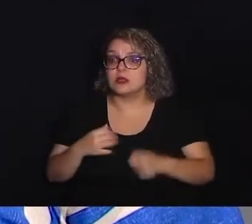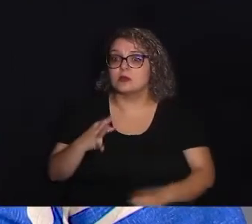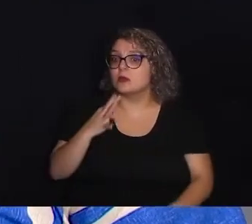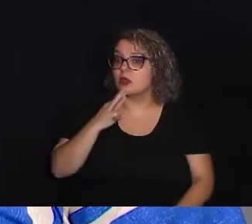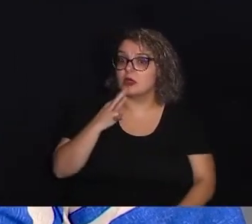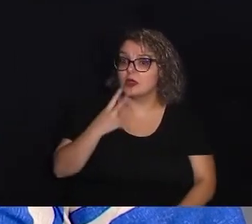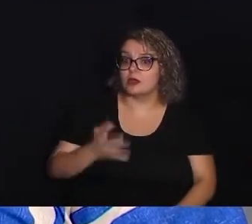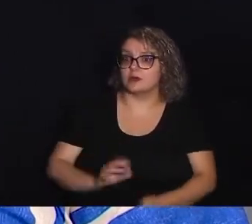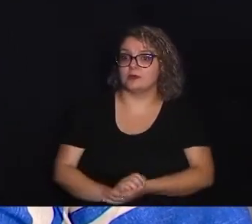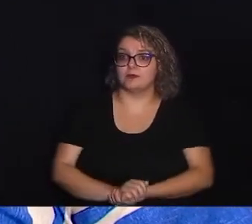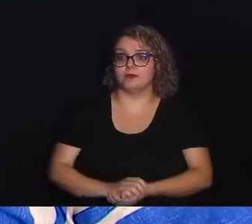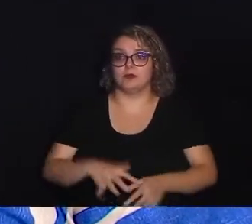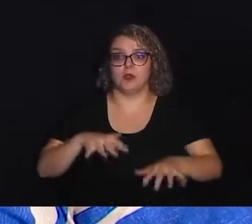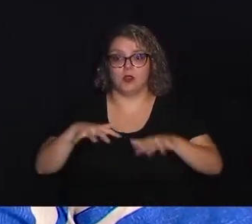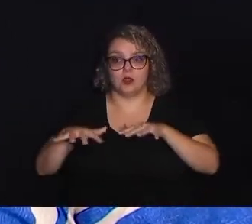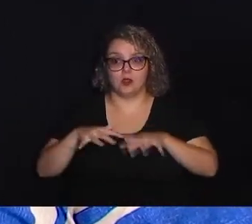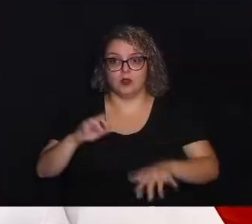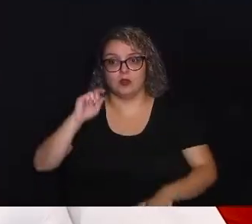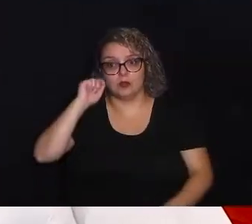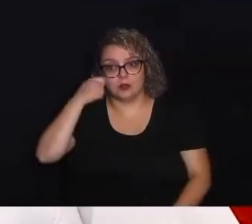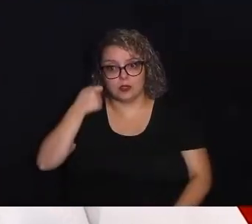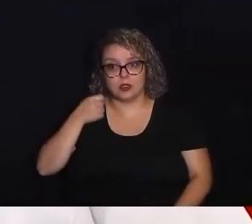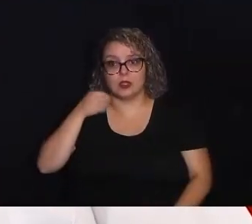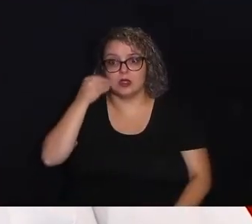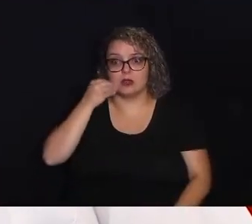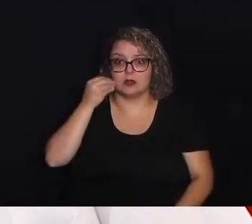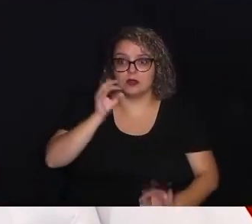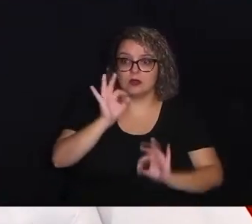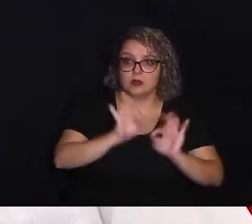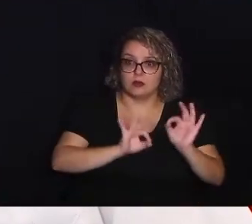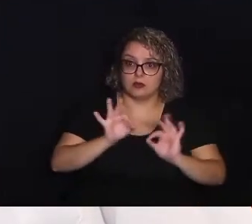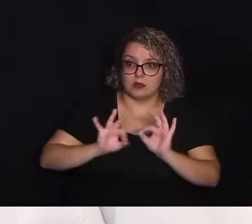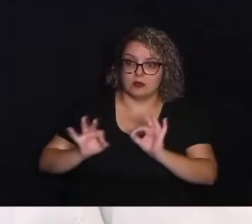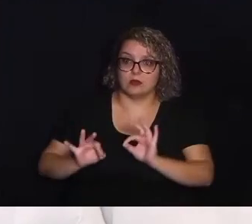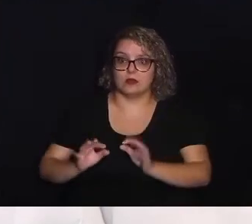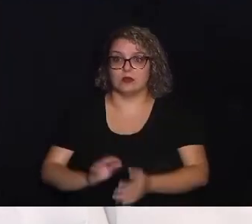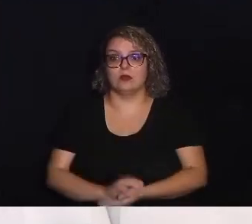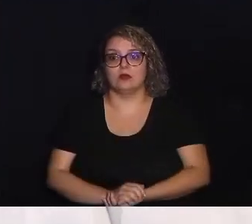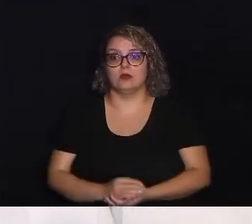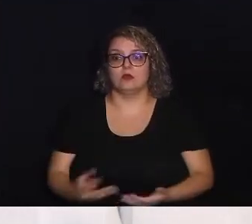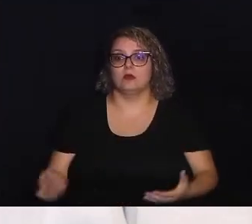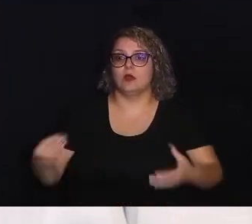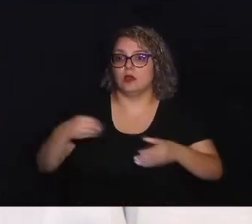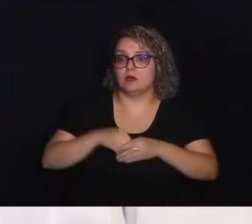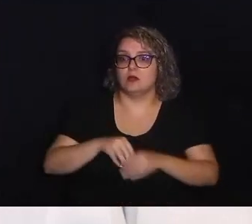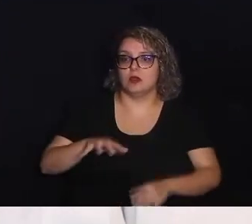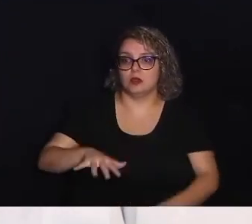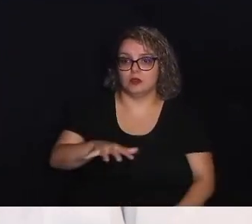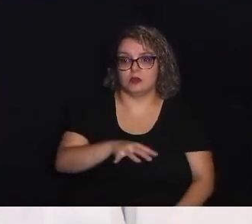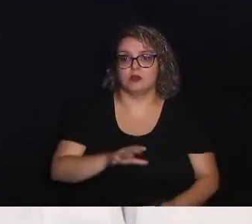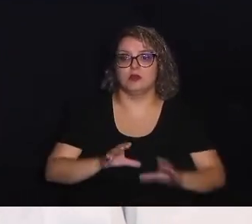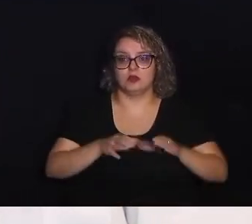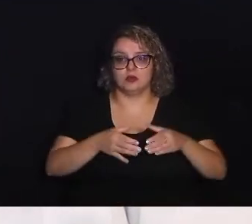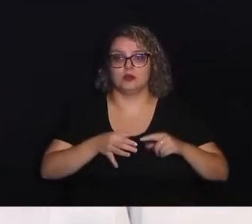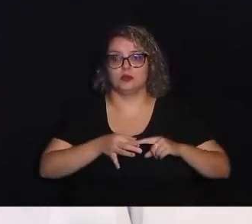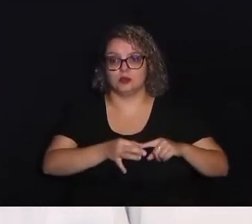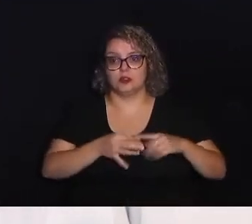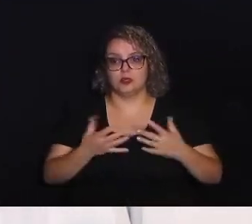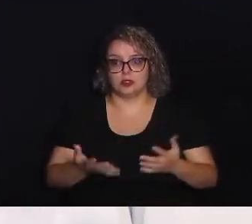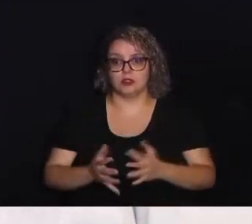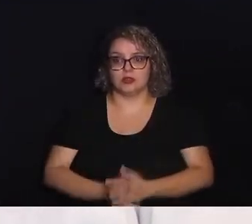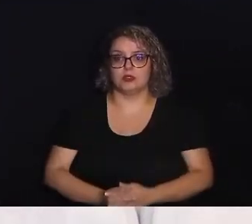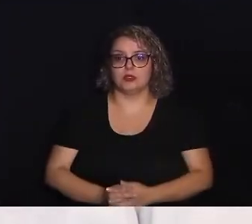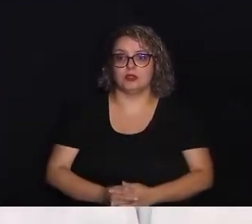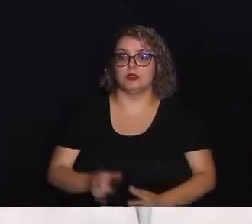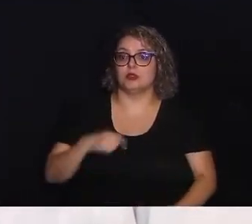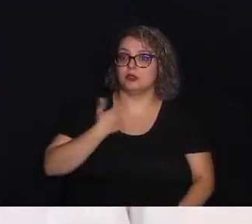precisa saber nó prisão conhecer quando você fala de movimento negro e experiências e projetos que são constelados por grupos